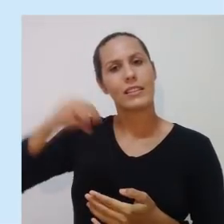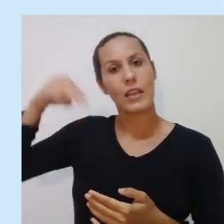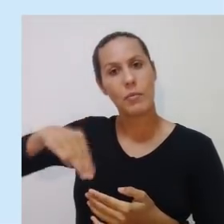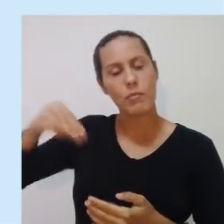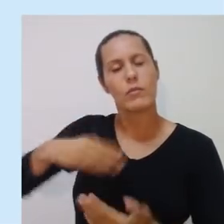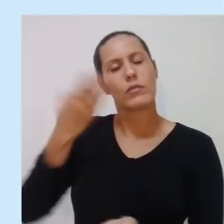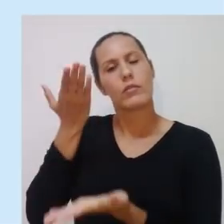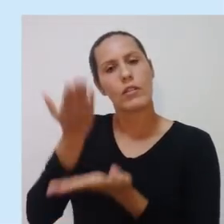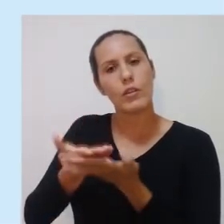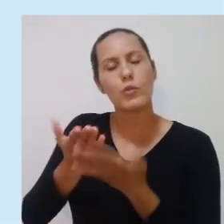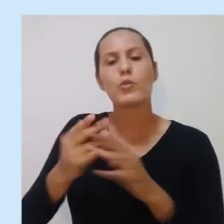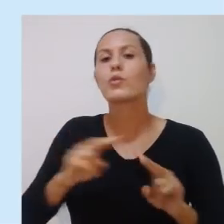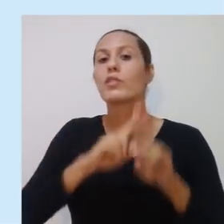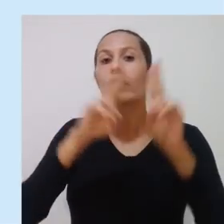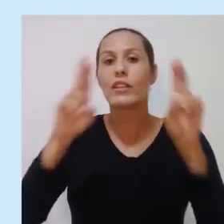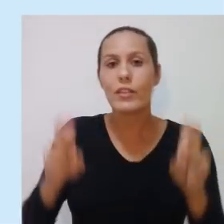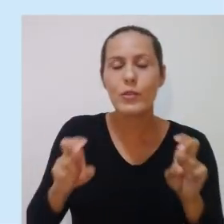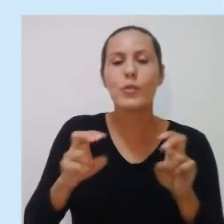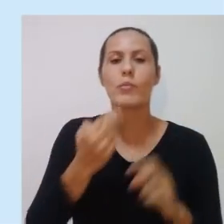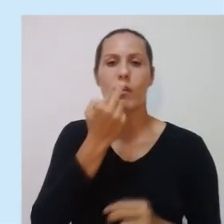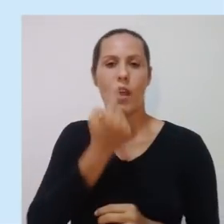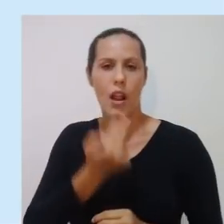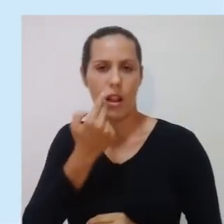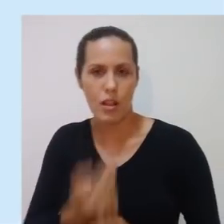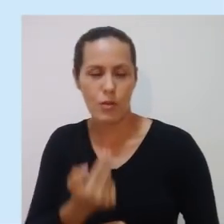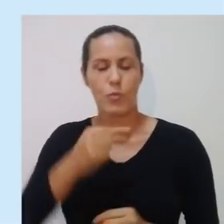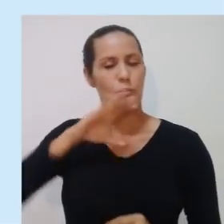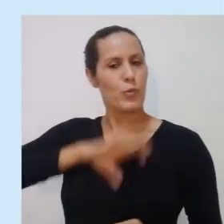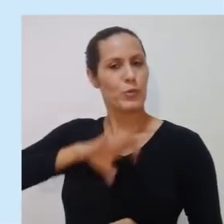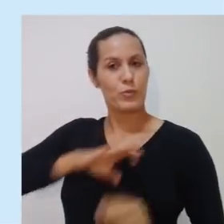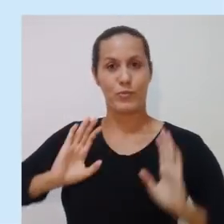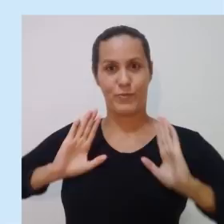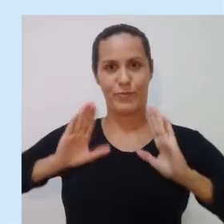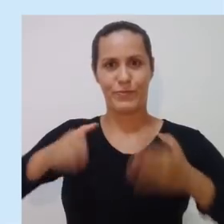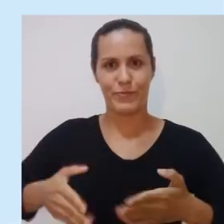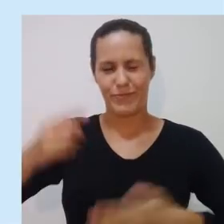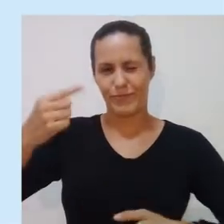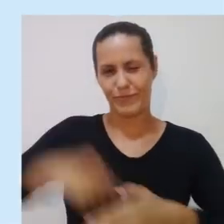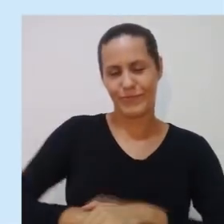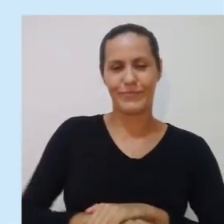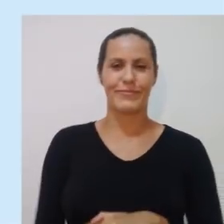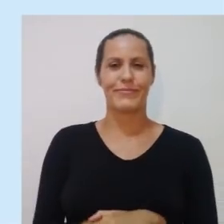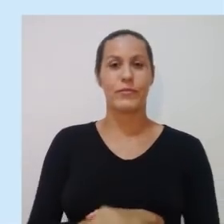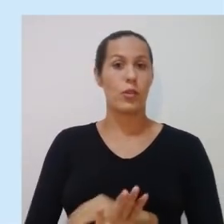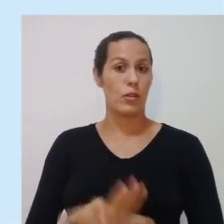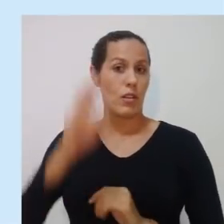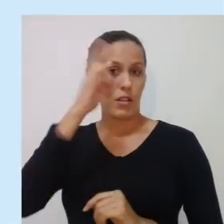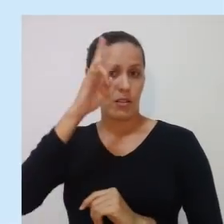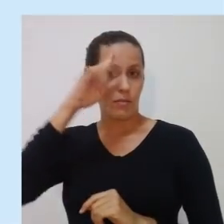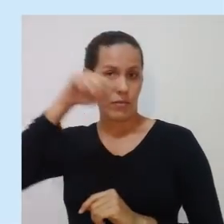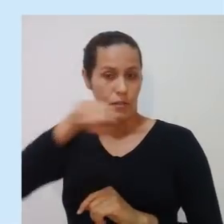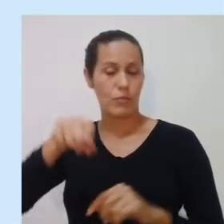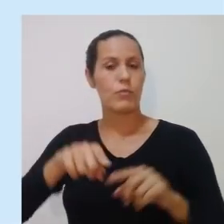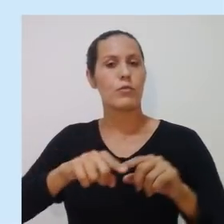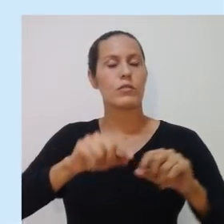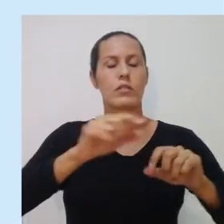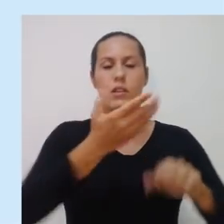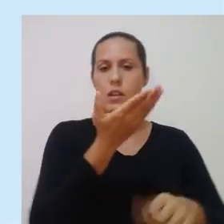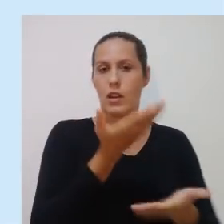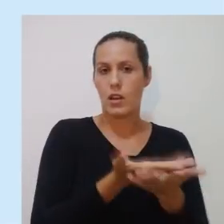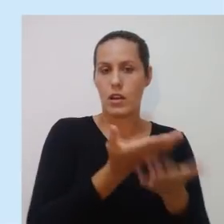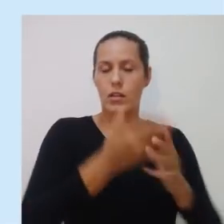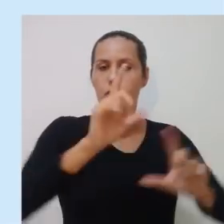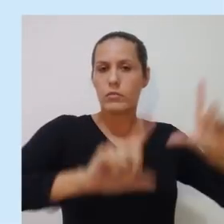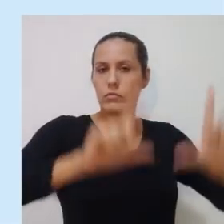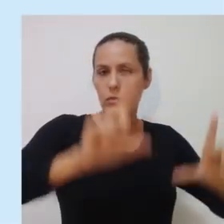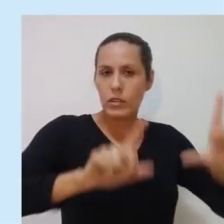30 minutos vamos estudar um pouco mais sobre a nossa língua, sobre a língua portuguesa. Lembrando que essa aula você assiste